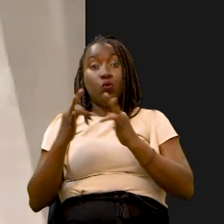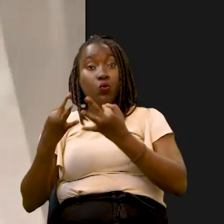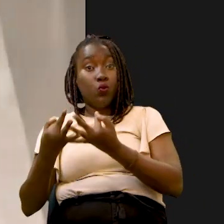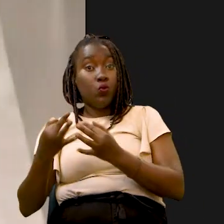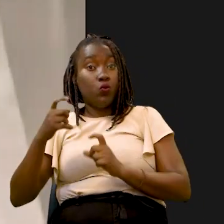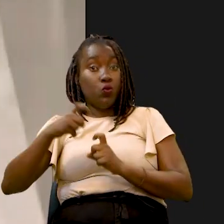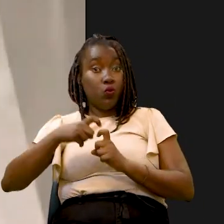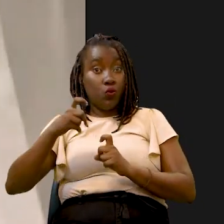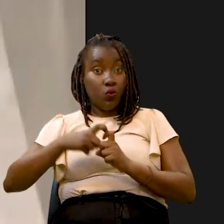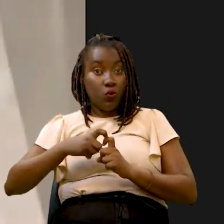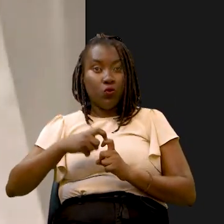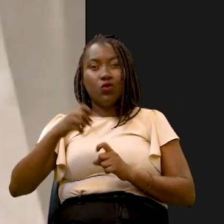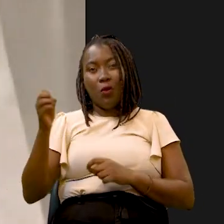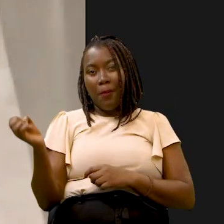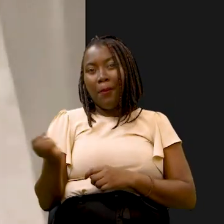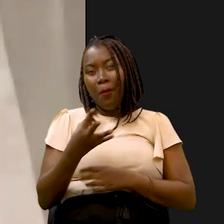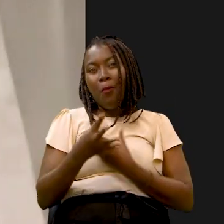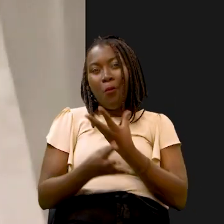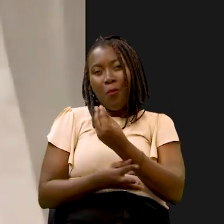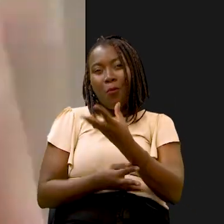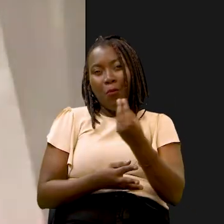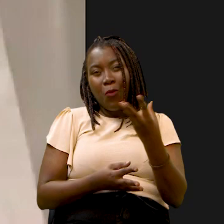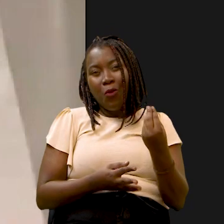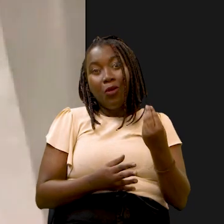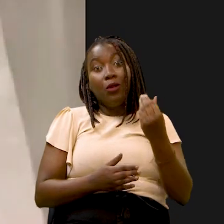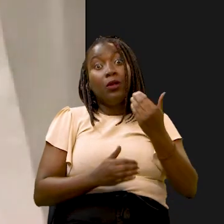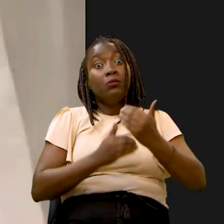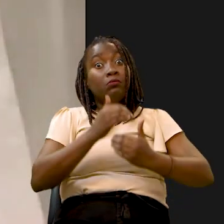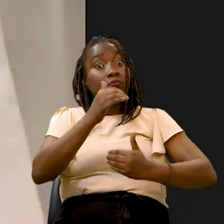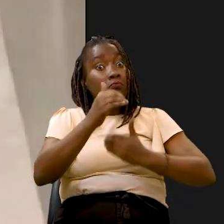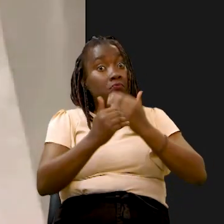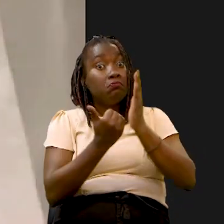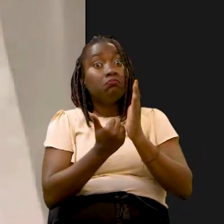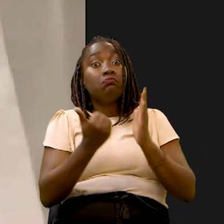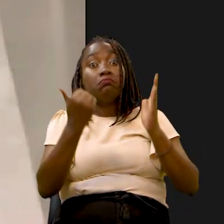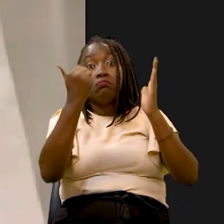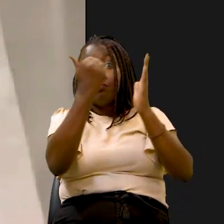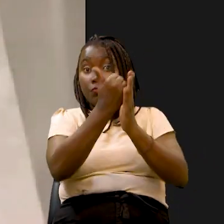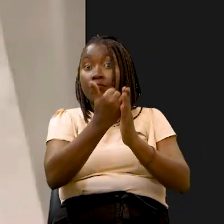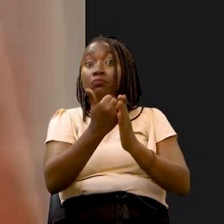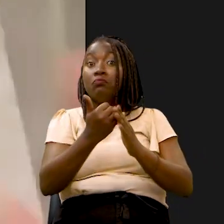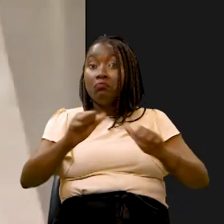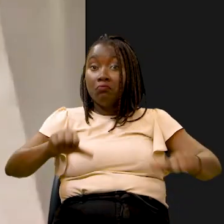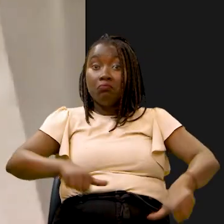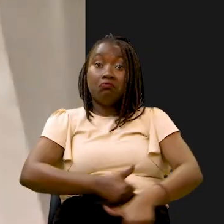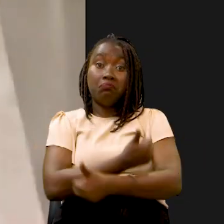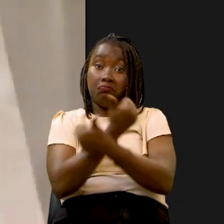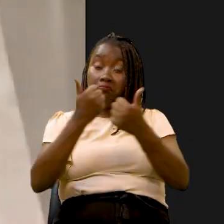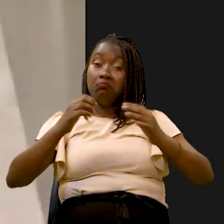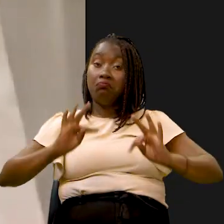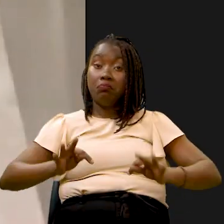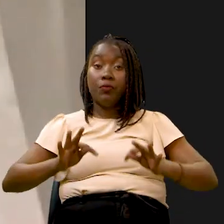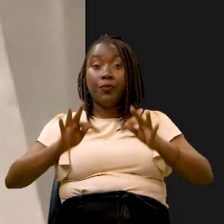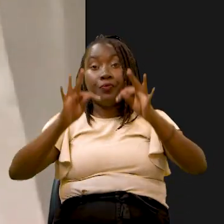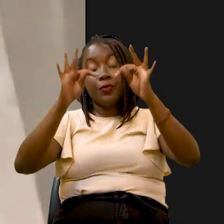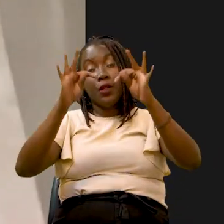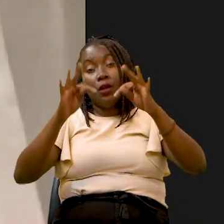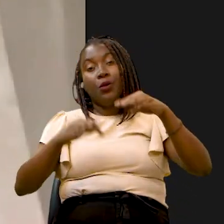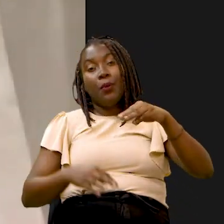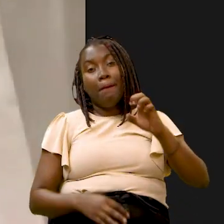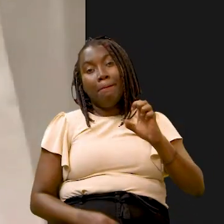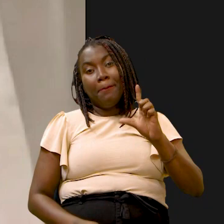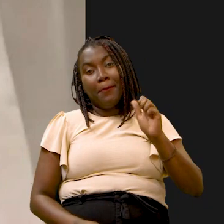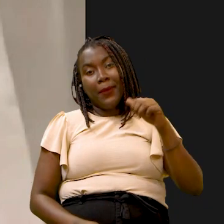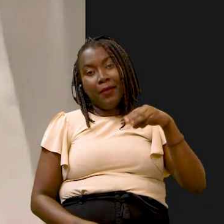as famílias de medicamentos que modernizaram muito e aumentaram muito o sucesso do